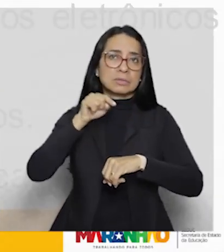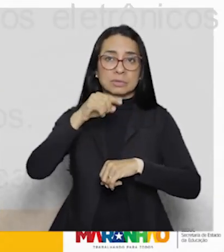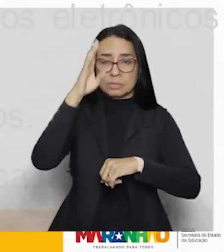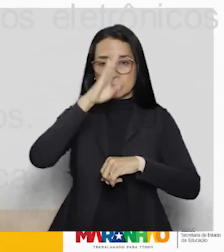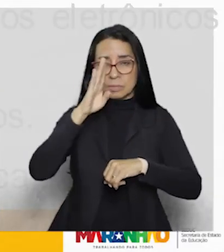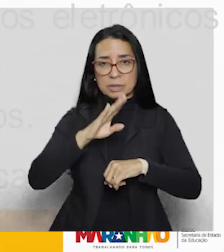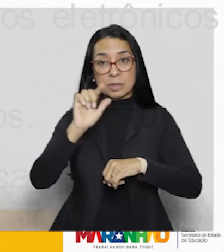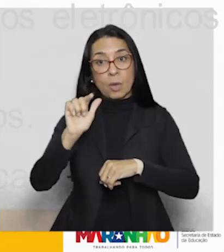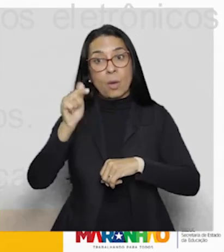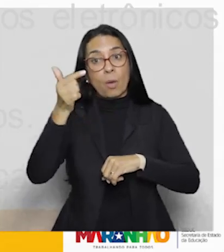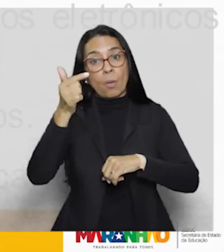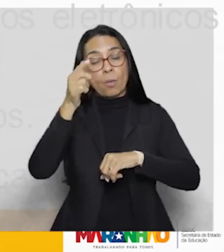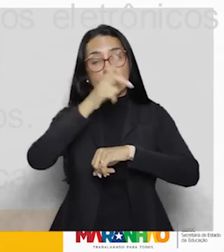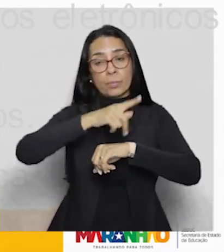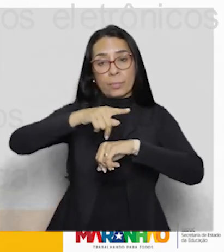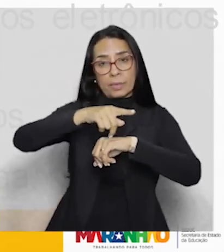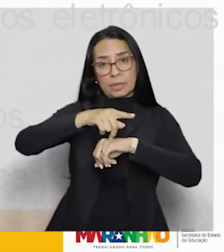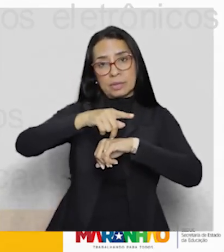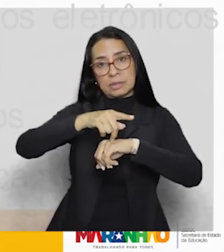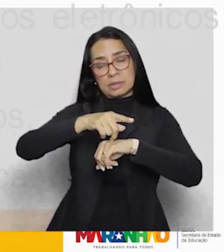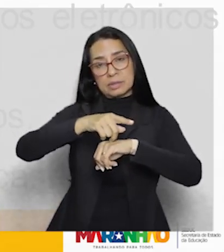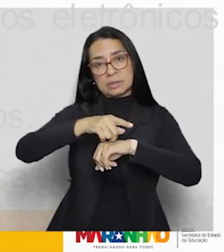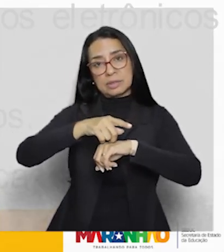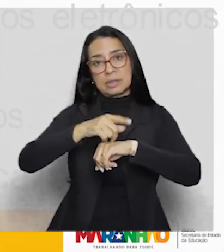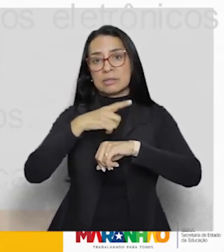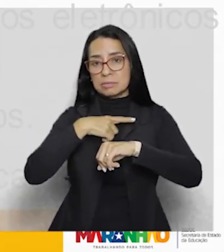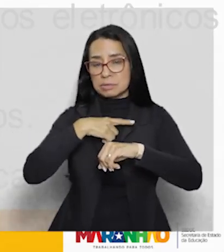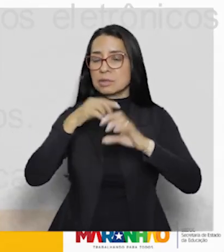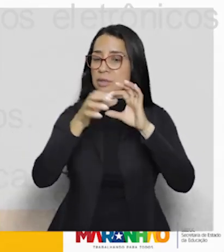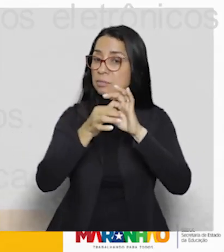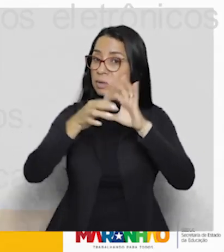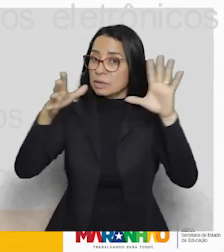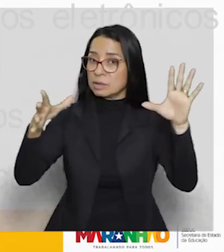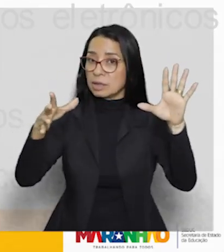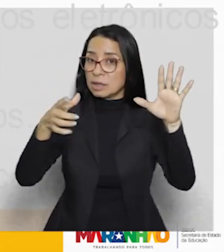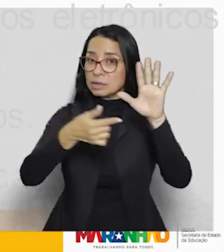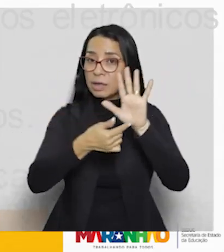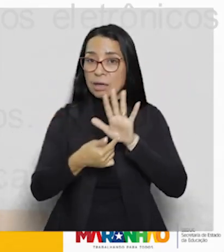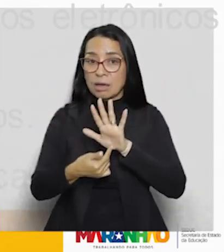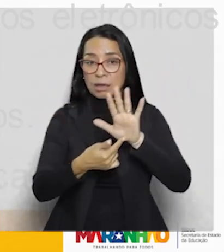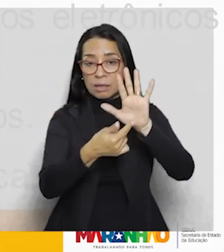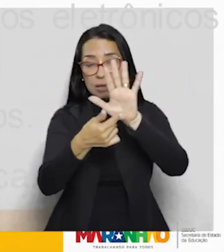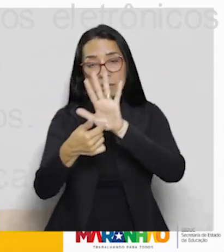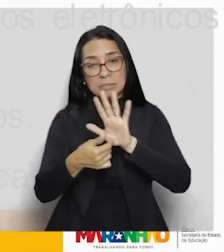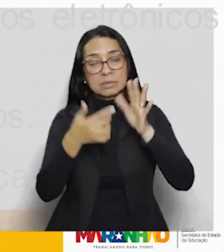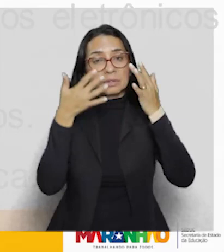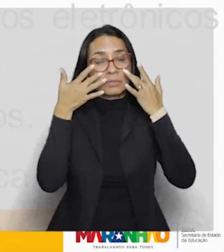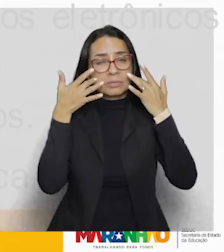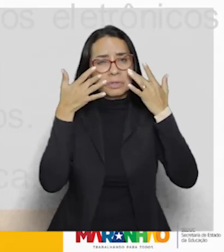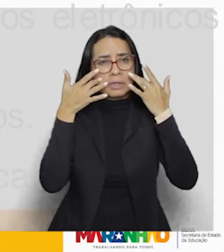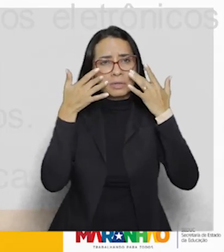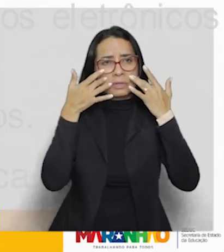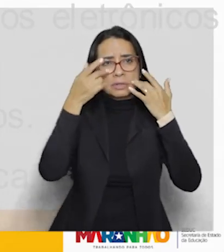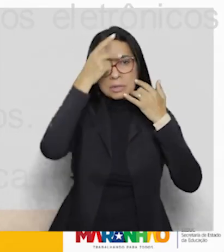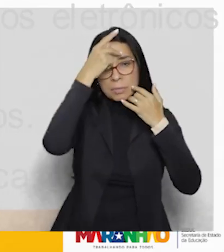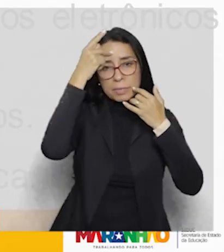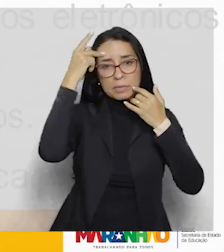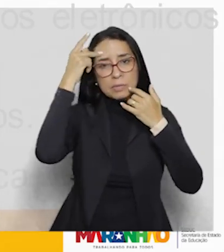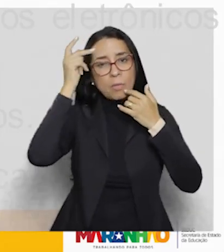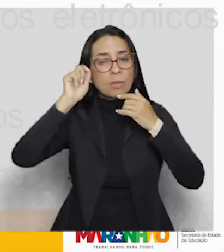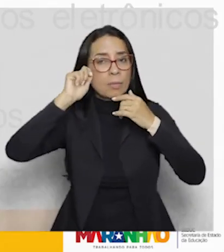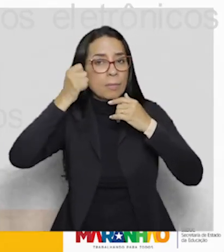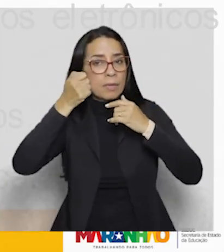do mundo dão liberdade à expressão de artistas pretos, mulheres e homens? Será que há